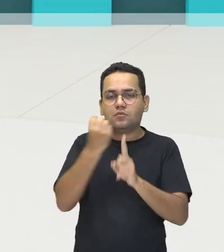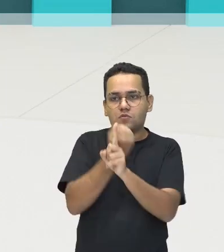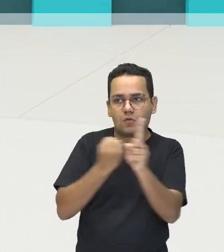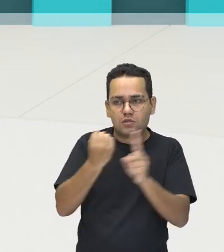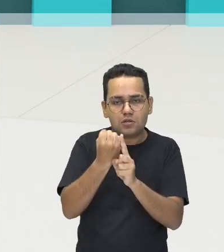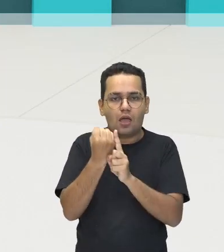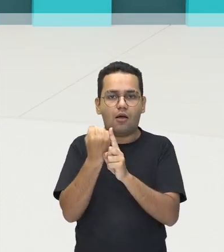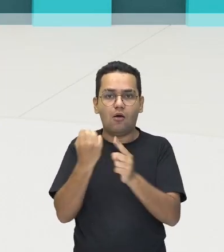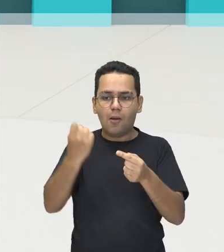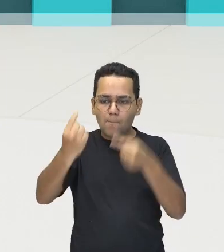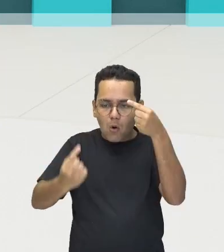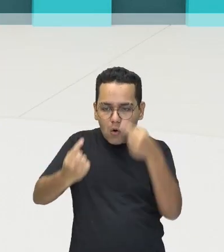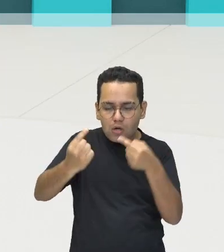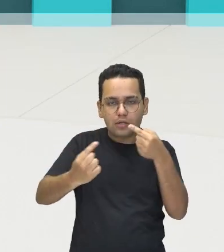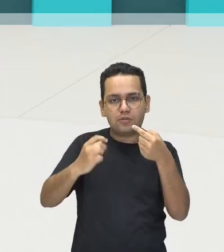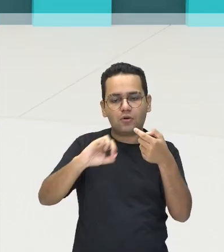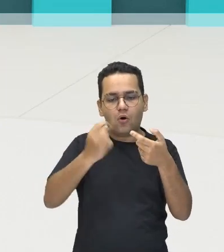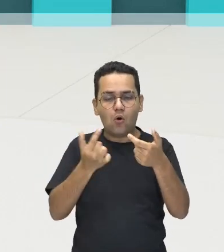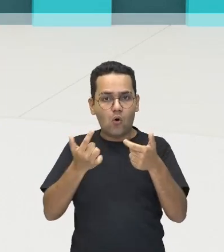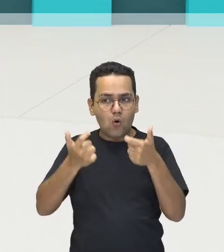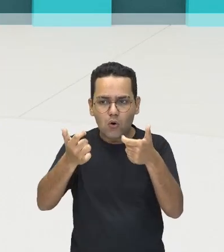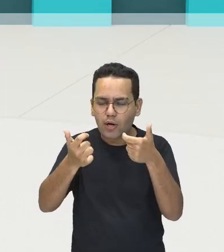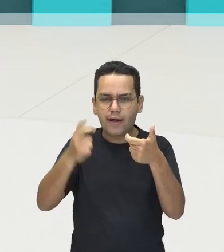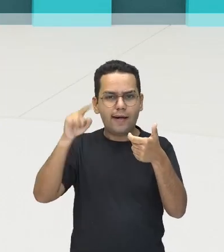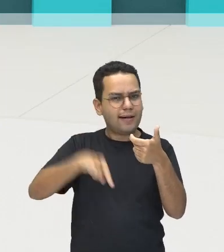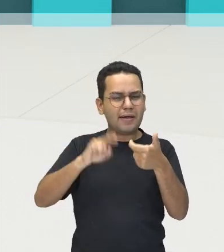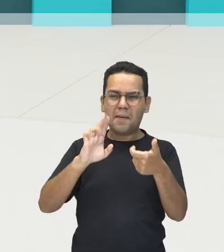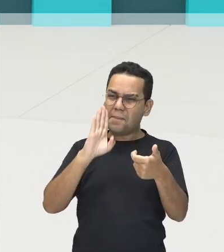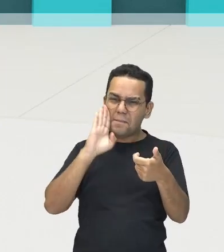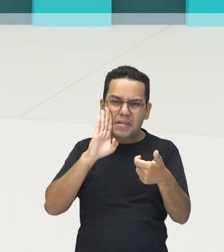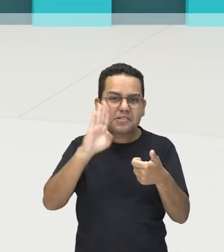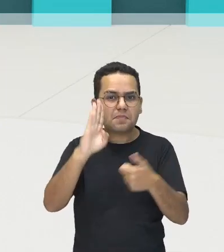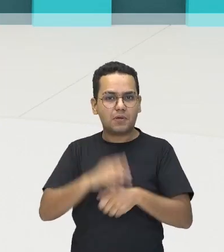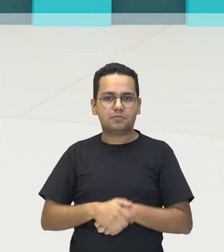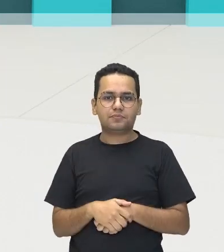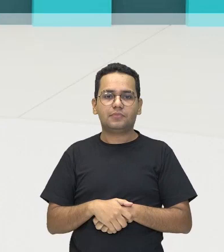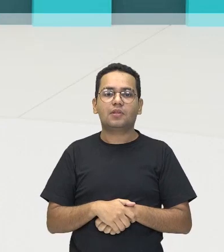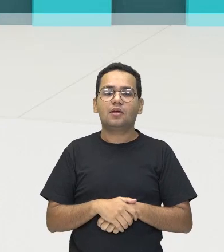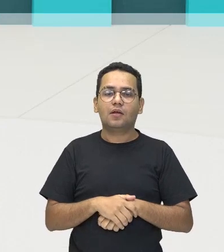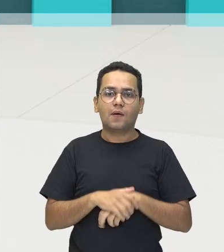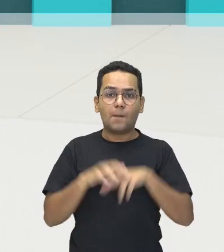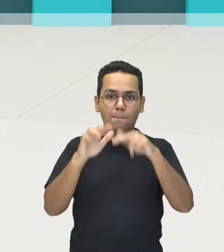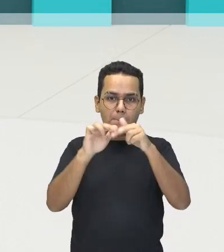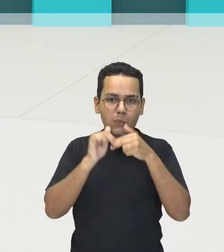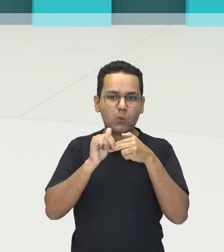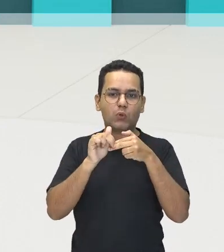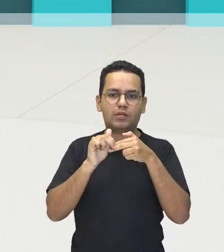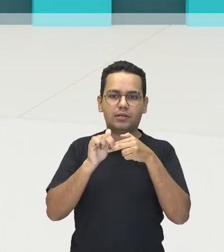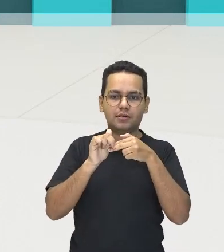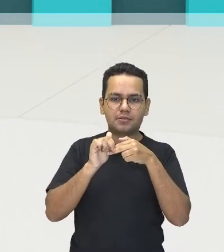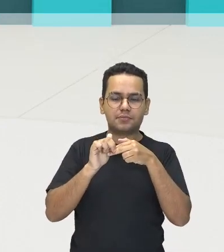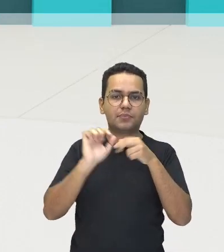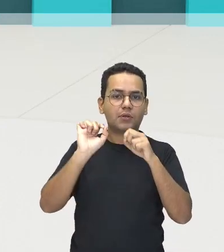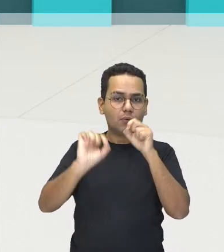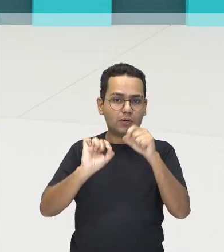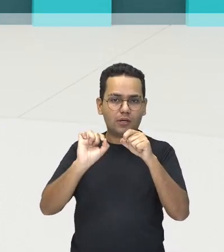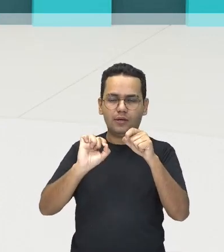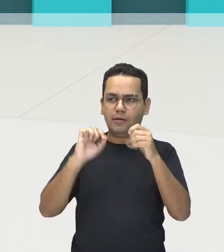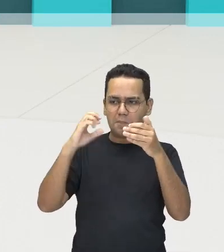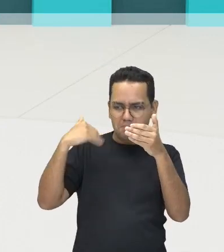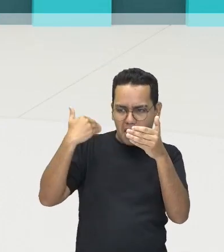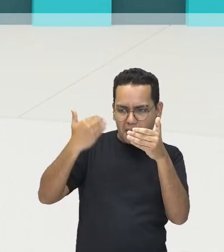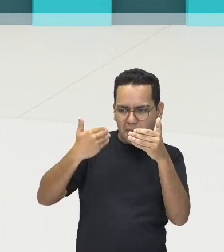são coisas grandiosas. Então, o classicismo que vai surgir anos depois, muitos anos depois,